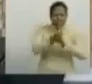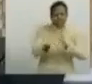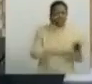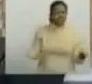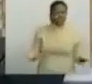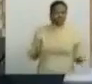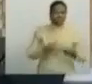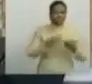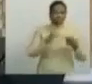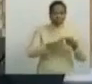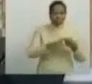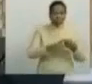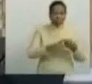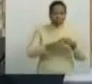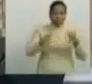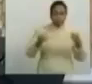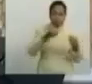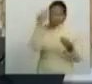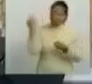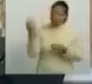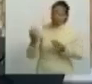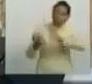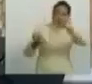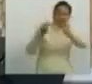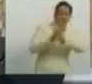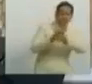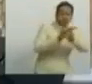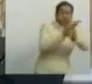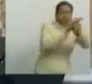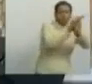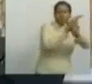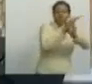os padres vão todos estar nas masmorras,